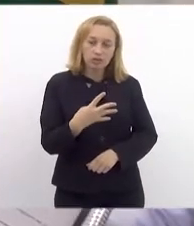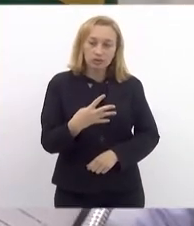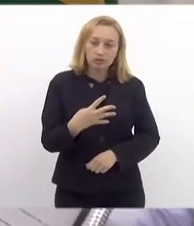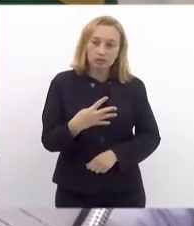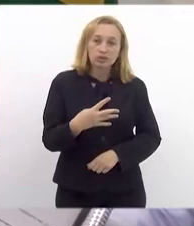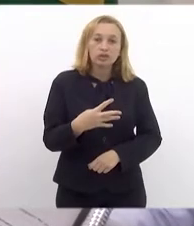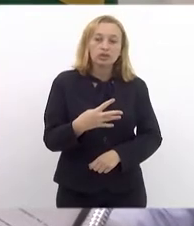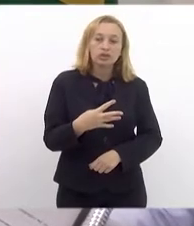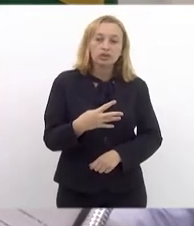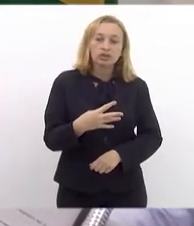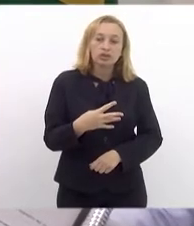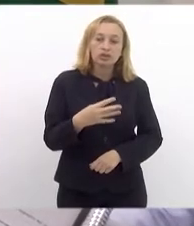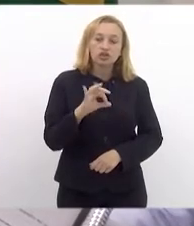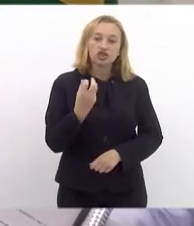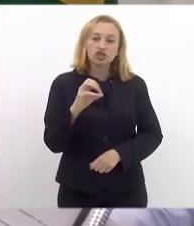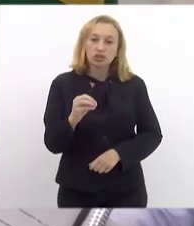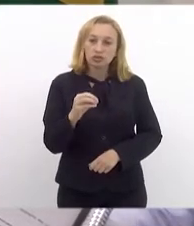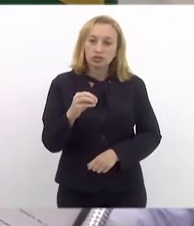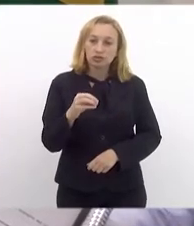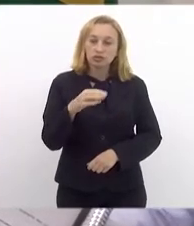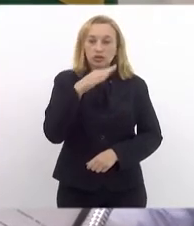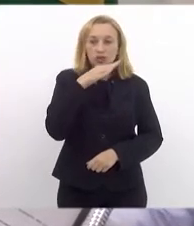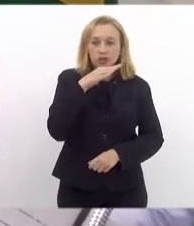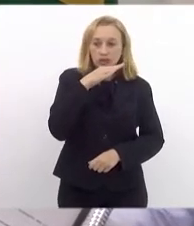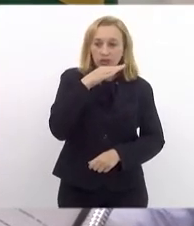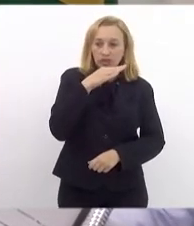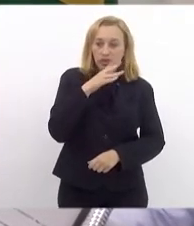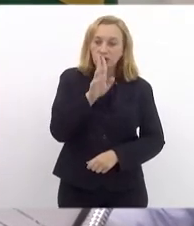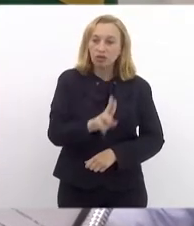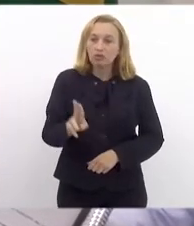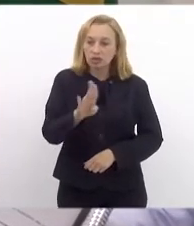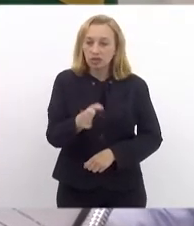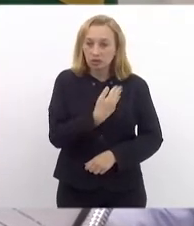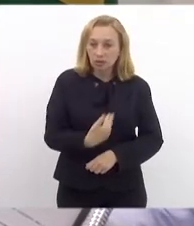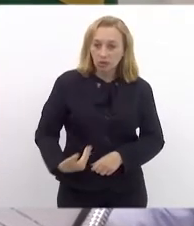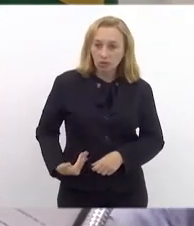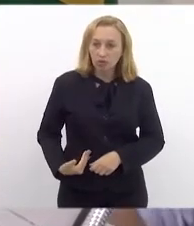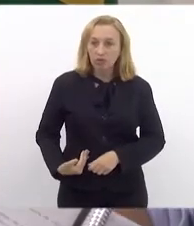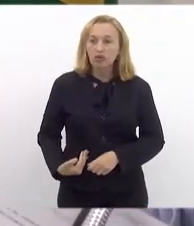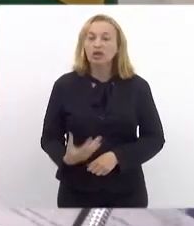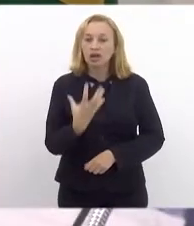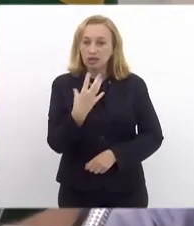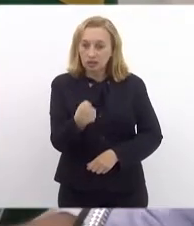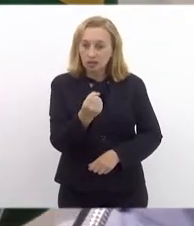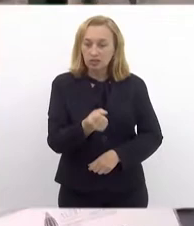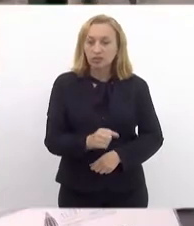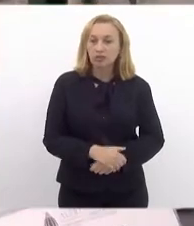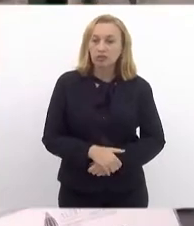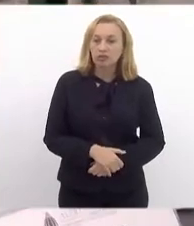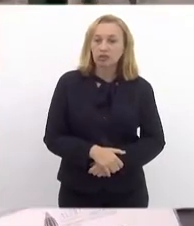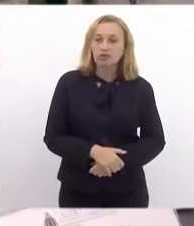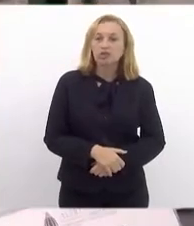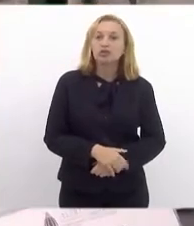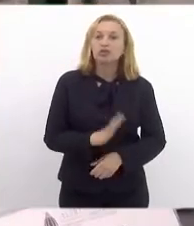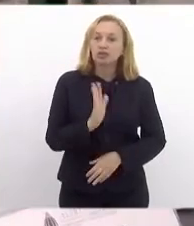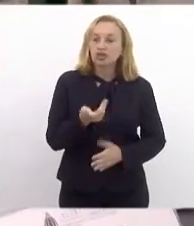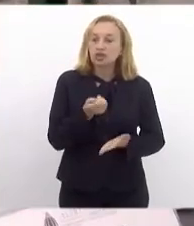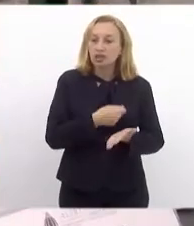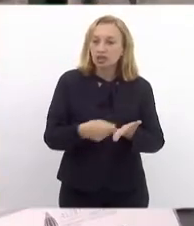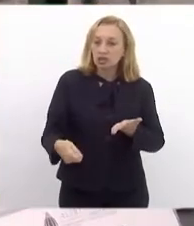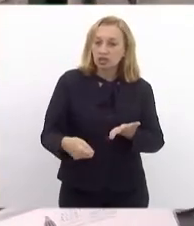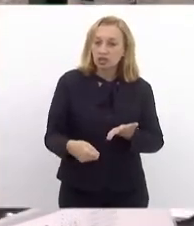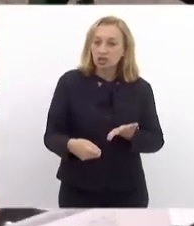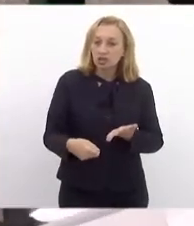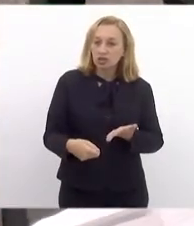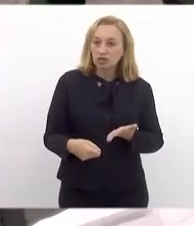a emenda que o Chiquinho da Mangueira é utilizado pelo governo seria favorável e lá já tá escrito